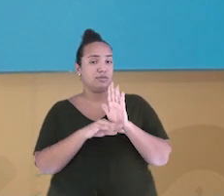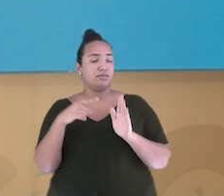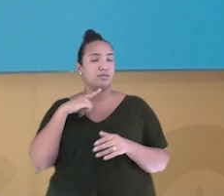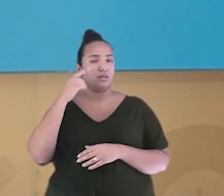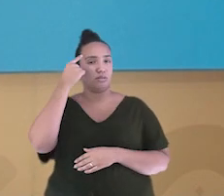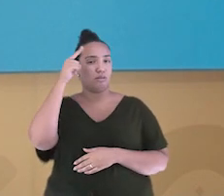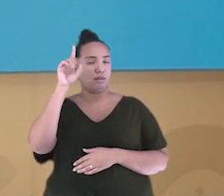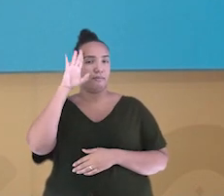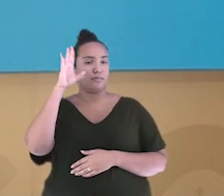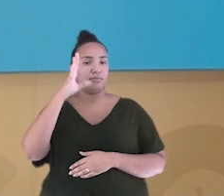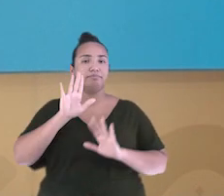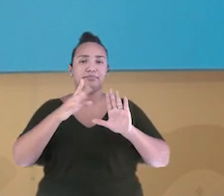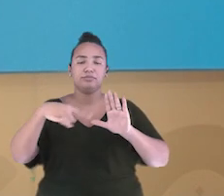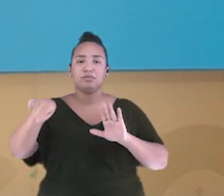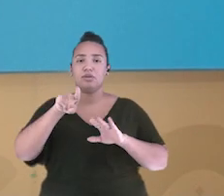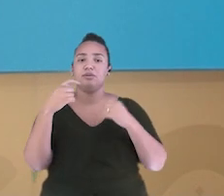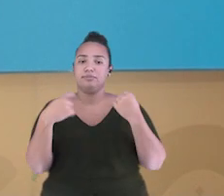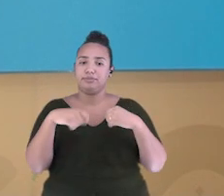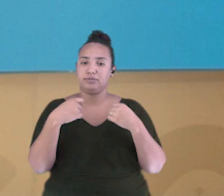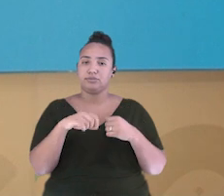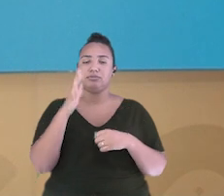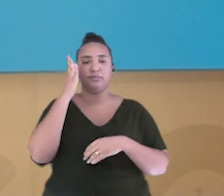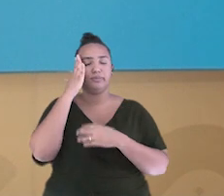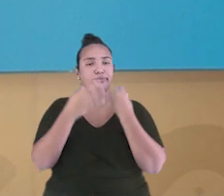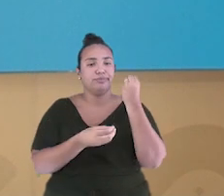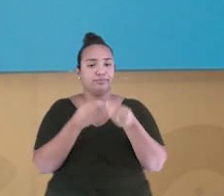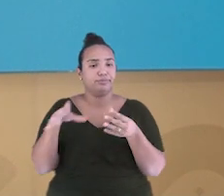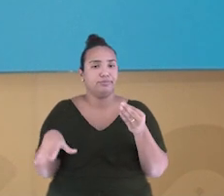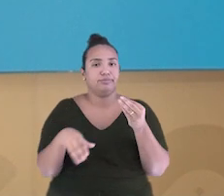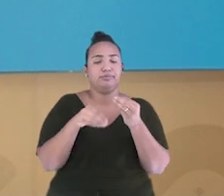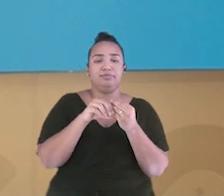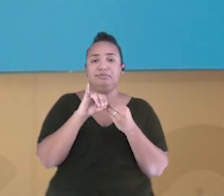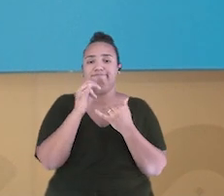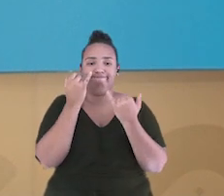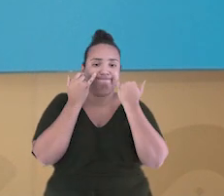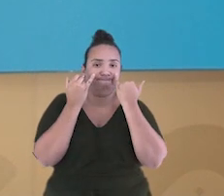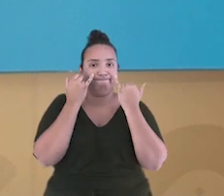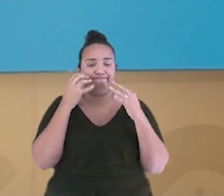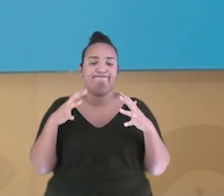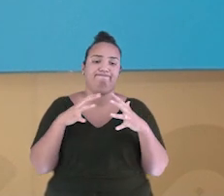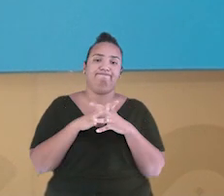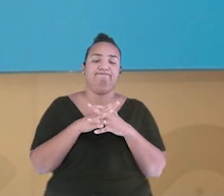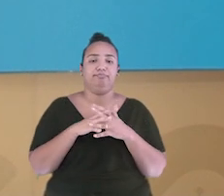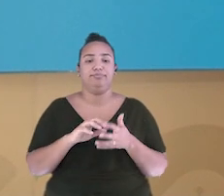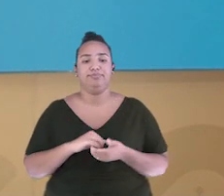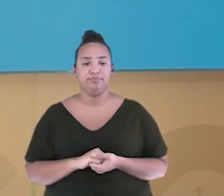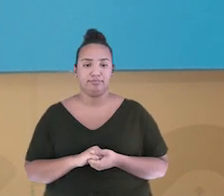ideia central, mas precisamos de argumentos para completá-lo, senão as informações ficam